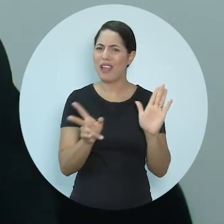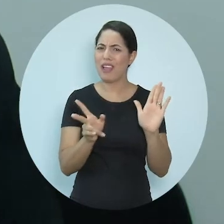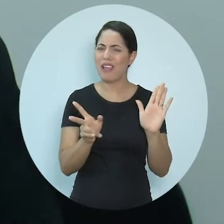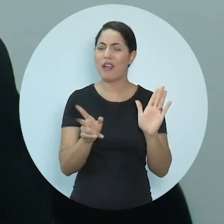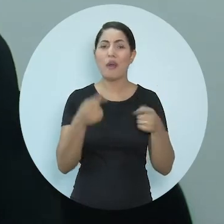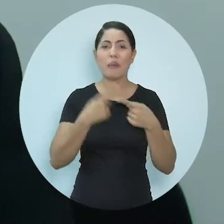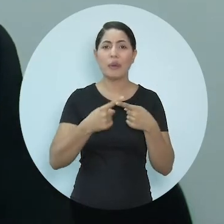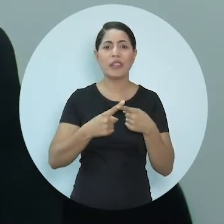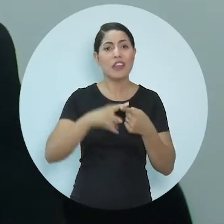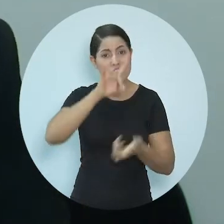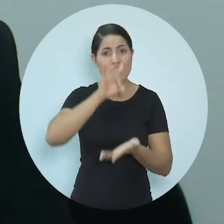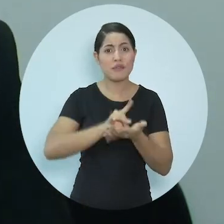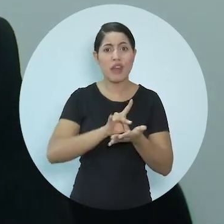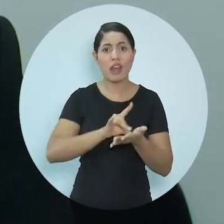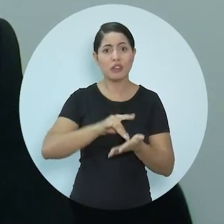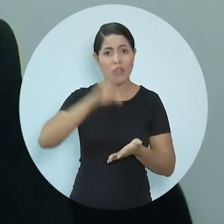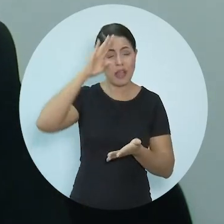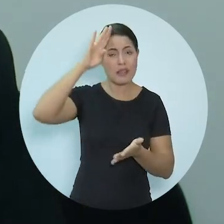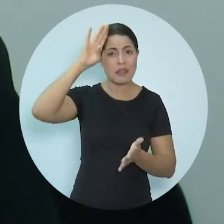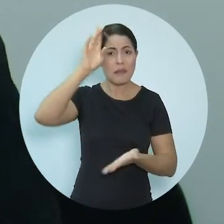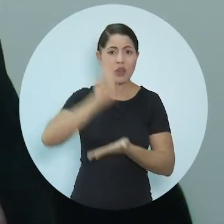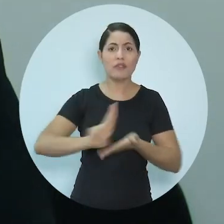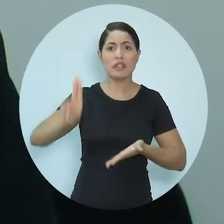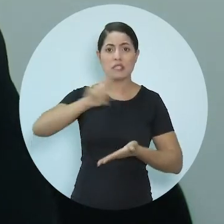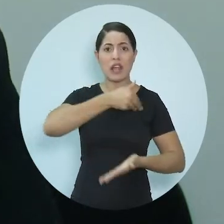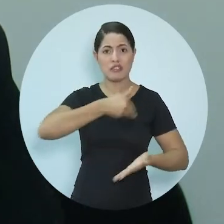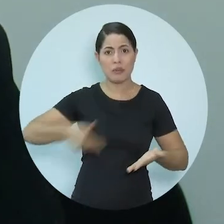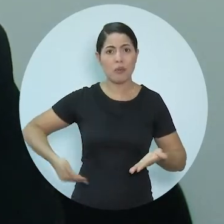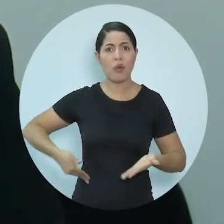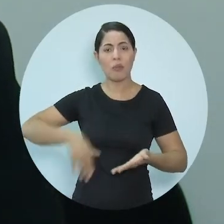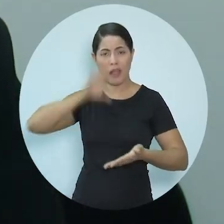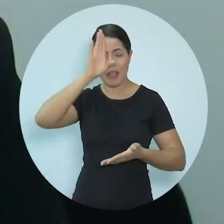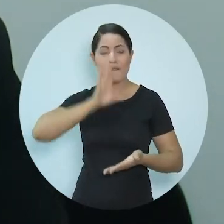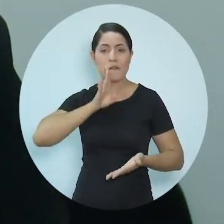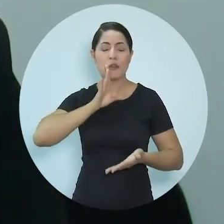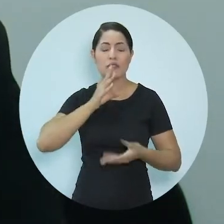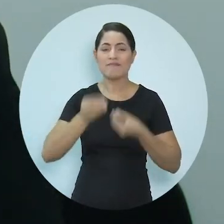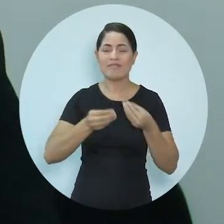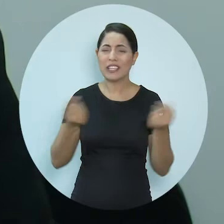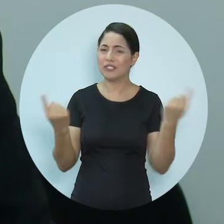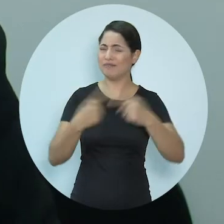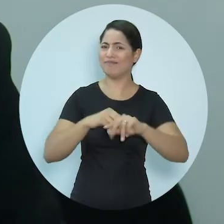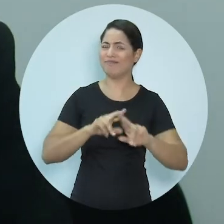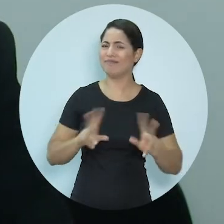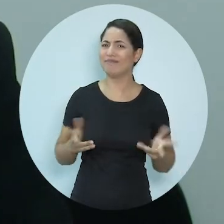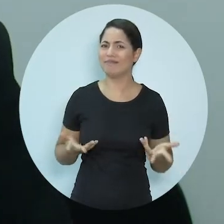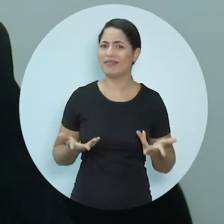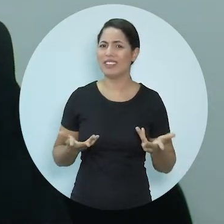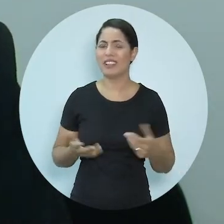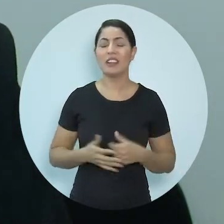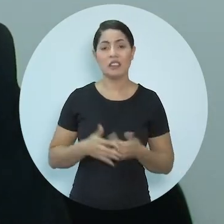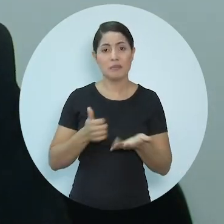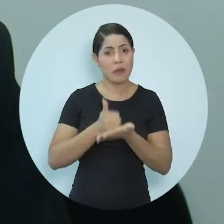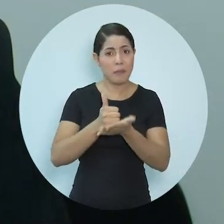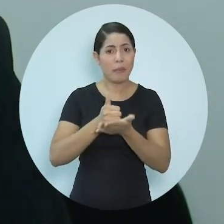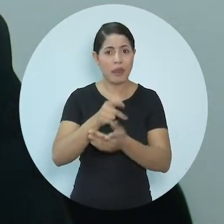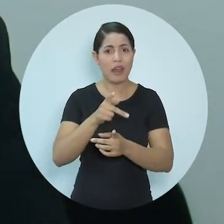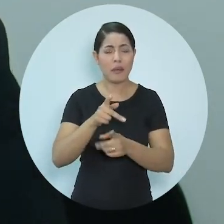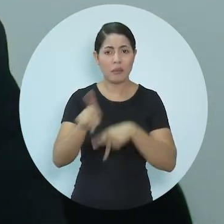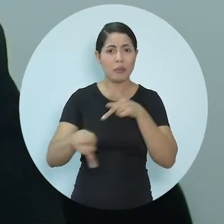como sendo uma universidade pública, gratuita, que tenha referências sociais e que possa atender a comunidade da melhor forma